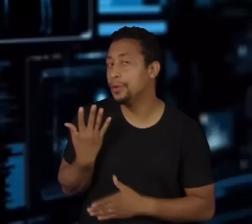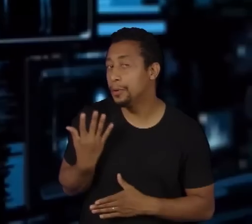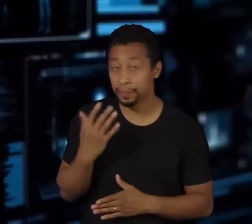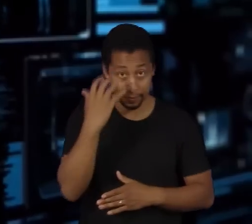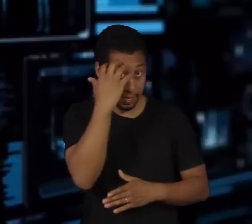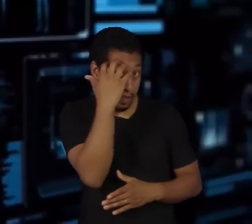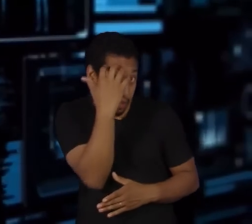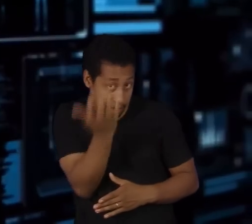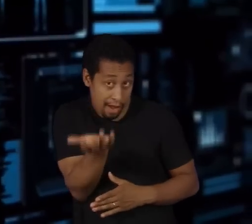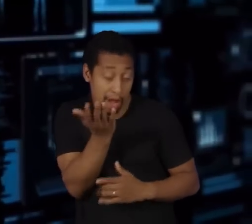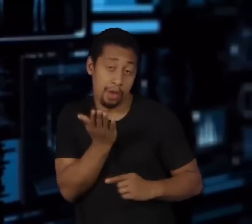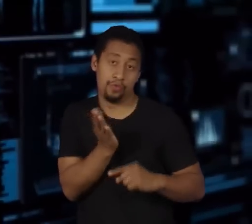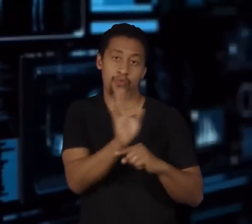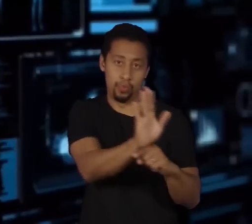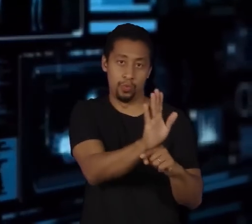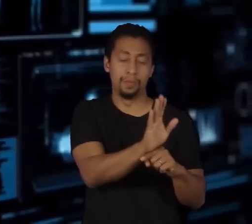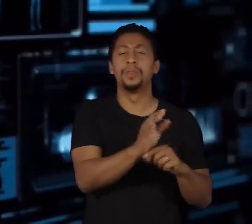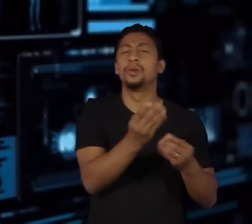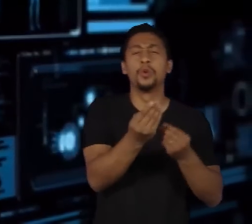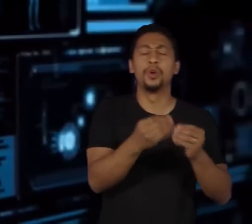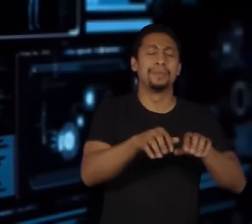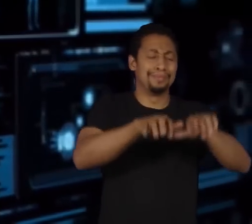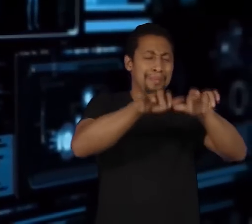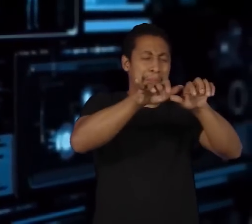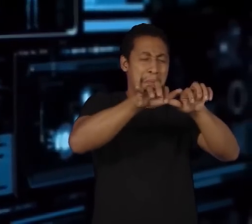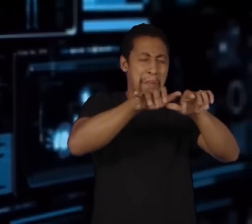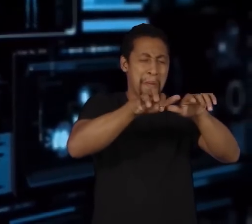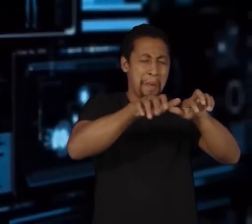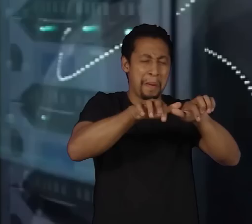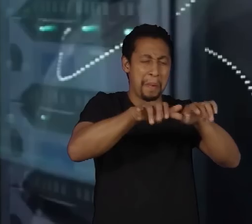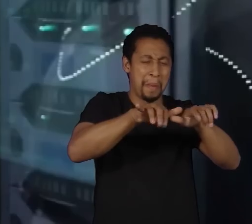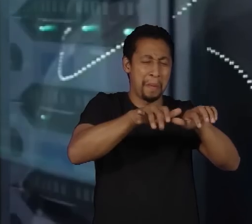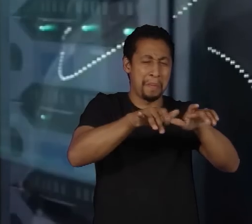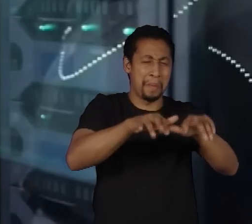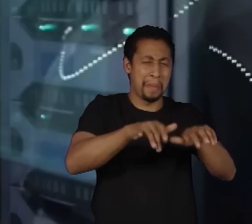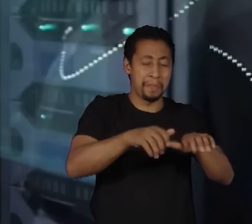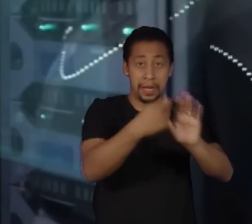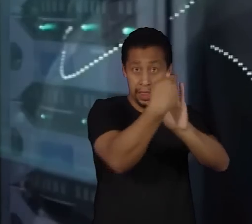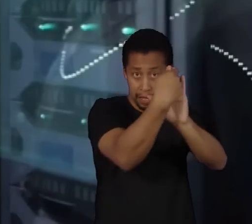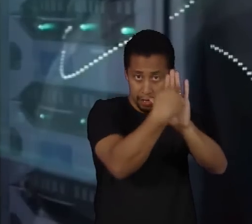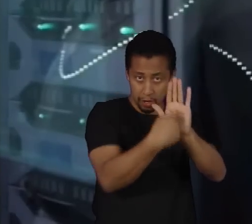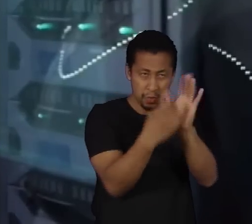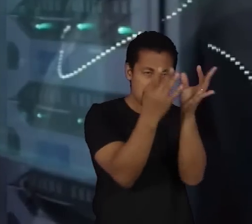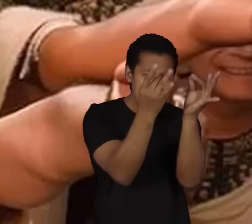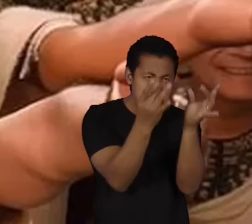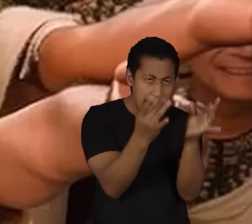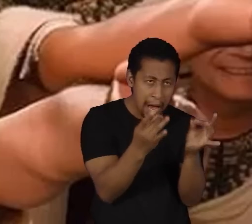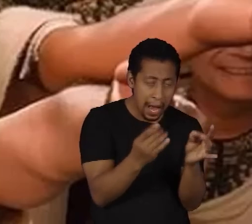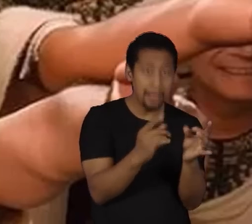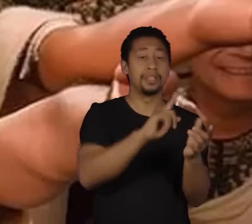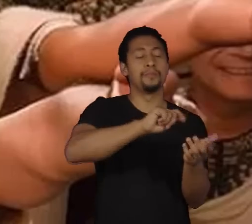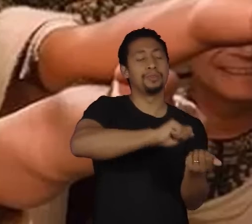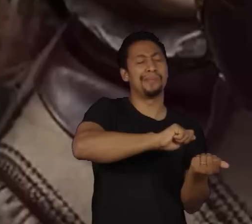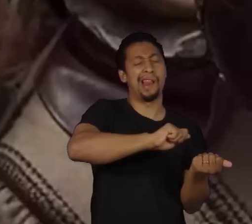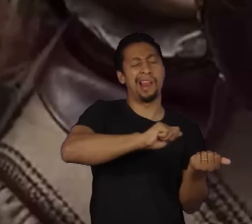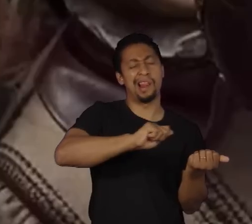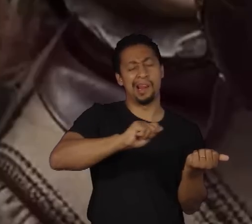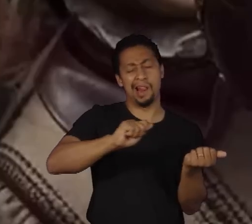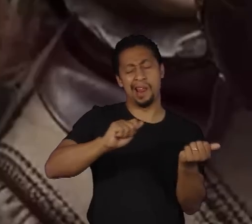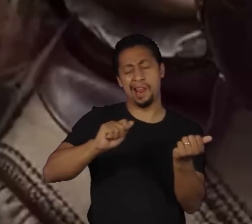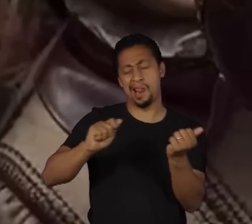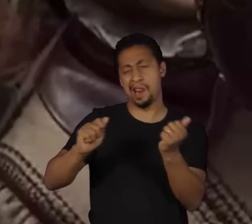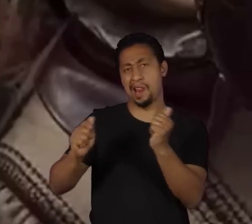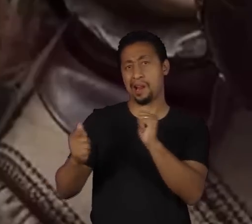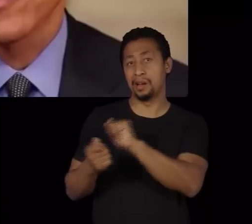artificial. Os pedidos levaram meses para serem processados. Ainda assim, tem figuras com dedos a mais ou